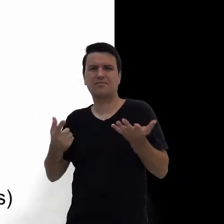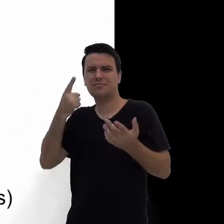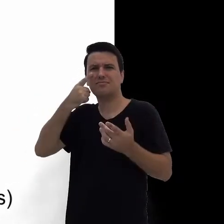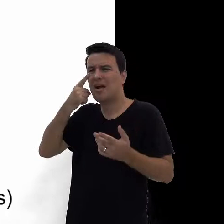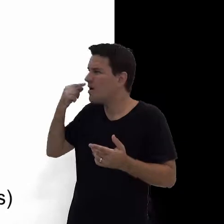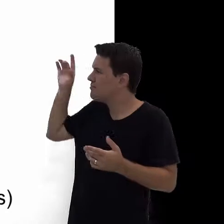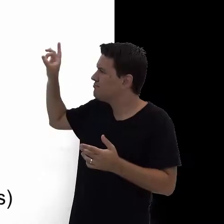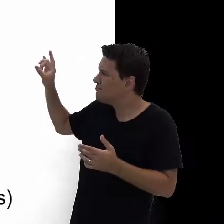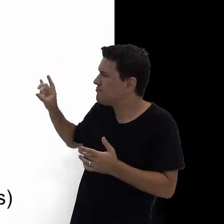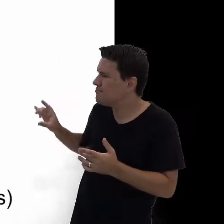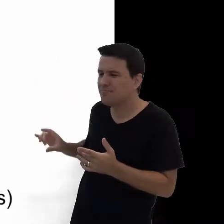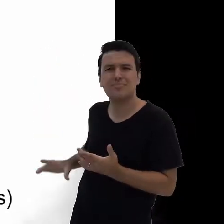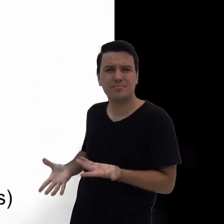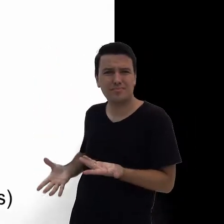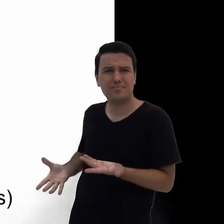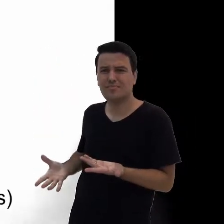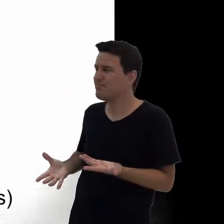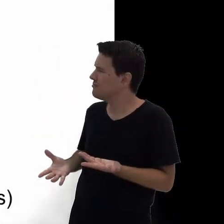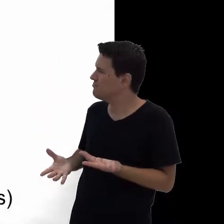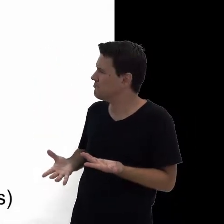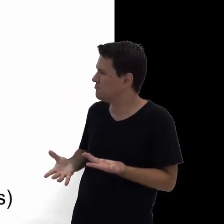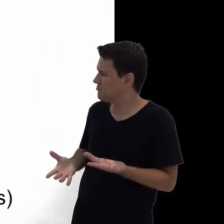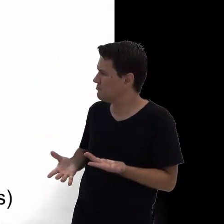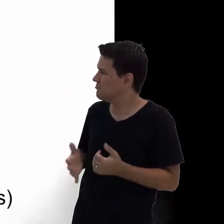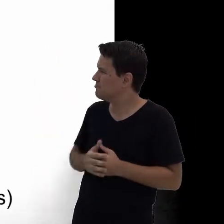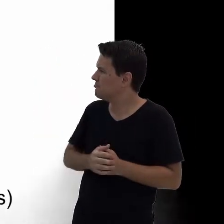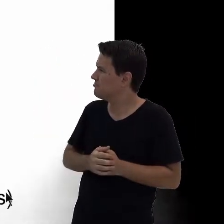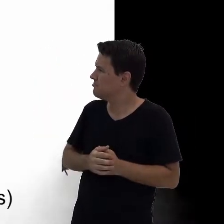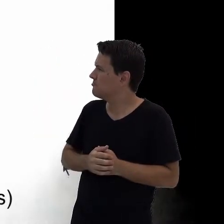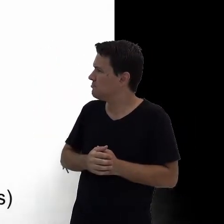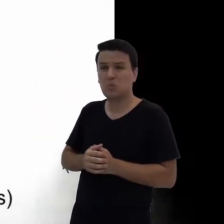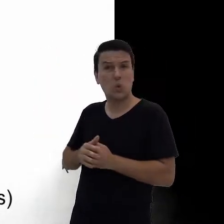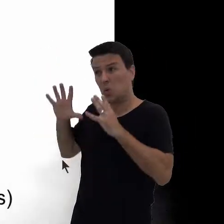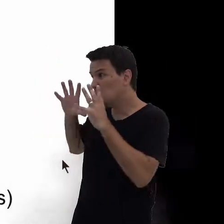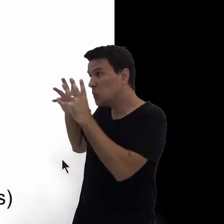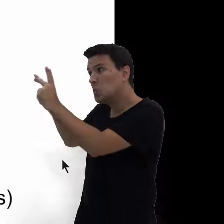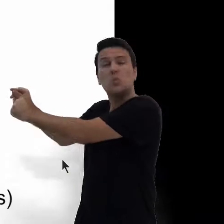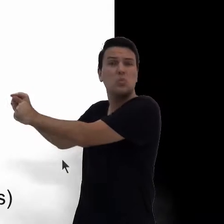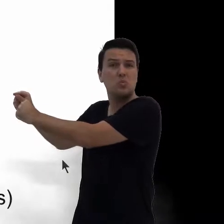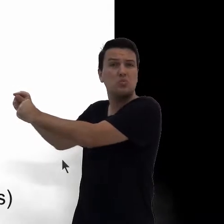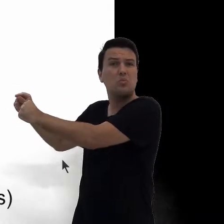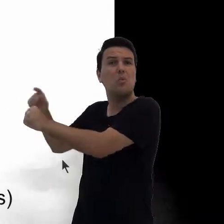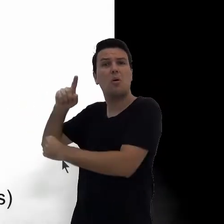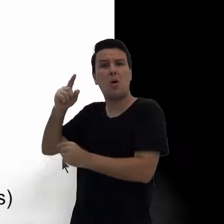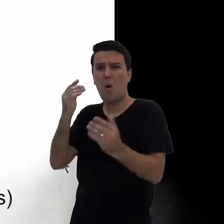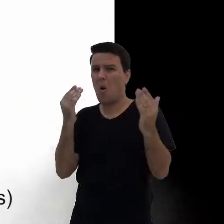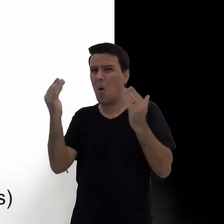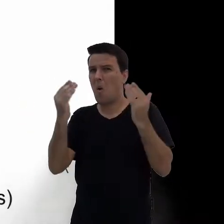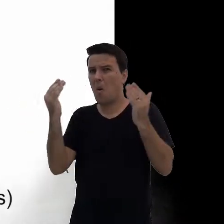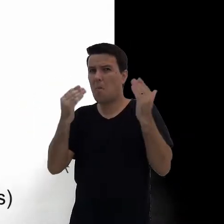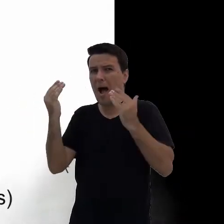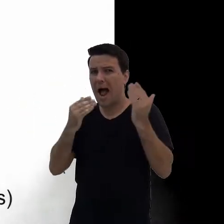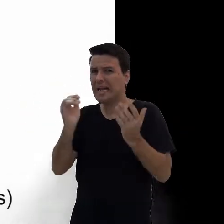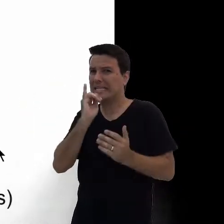CATIA, ProE, Inventor, Solid Edge, UD. São todos, comparando com